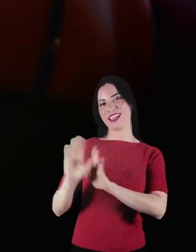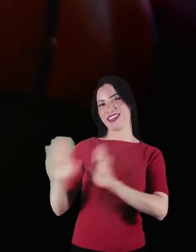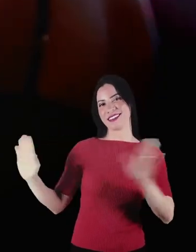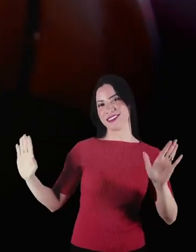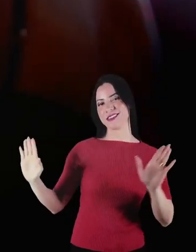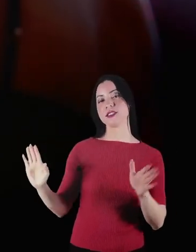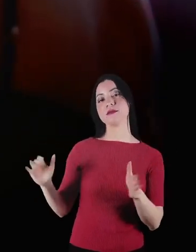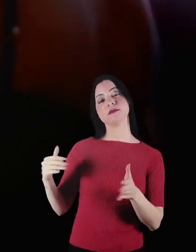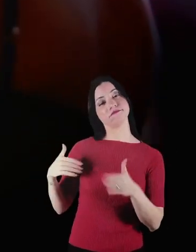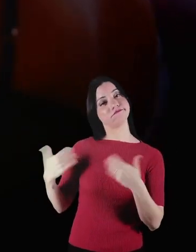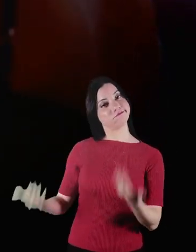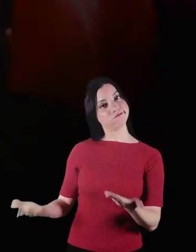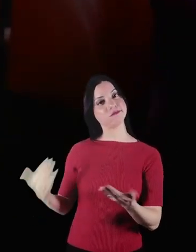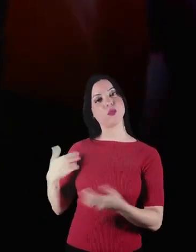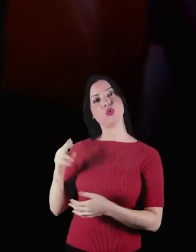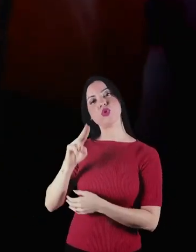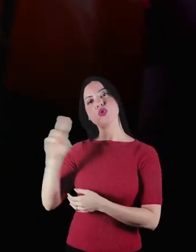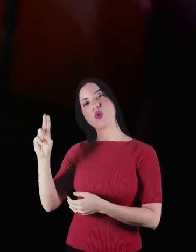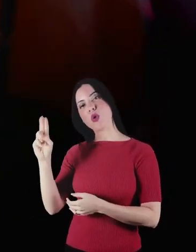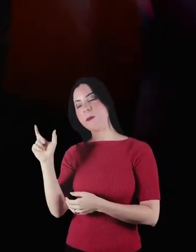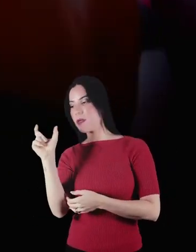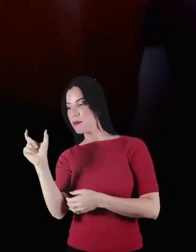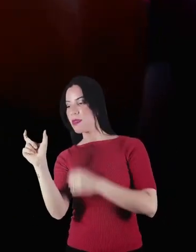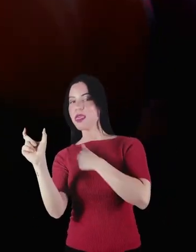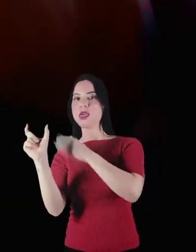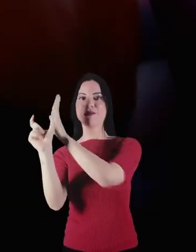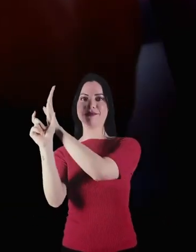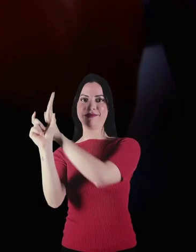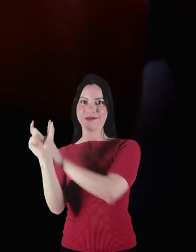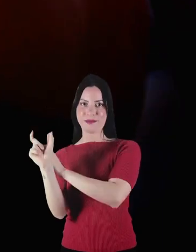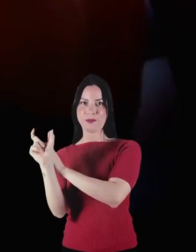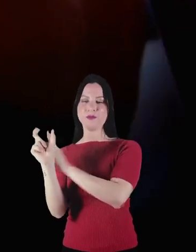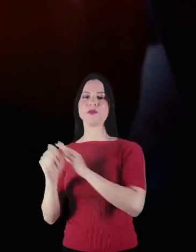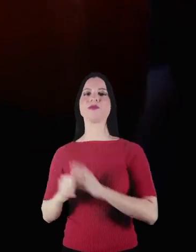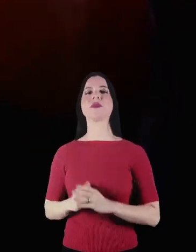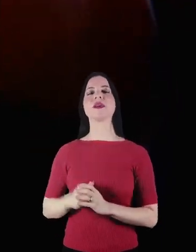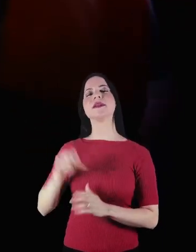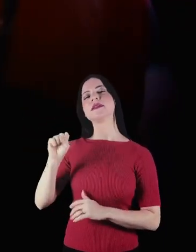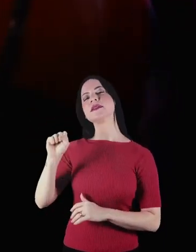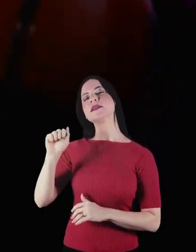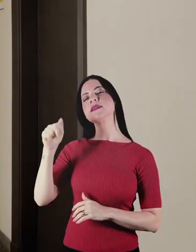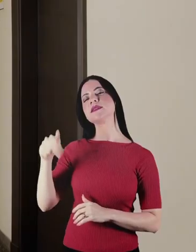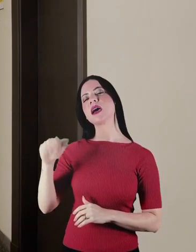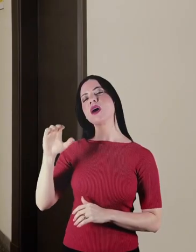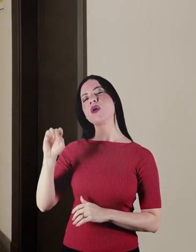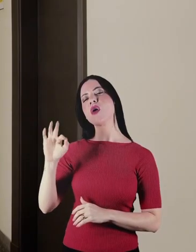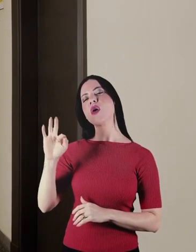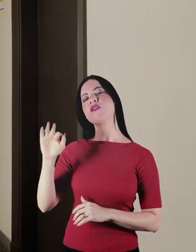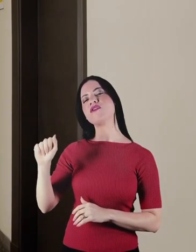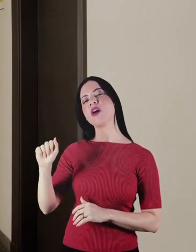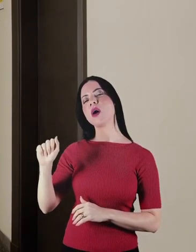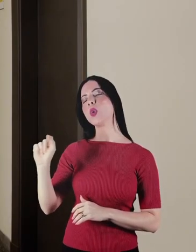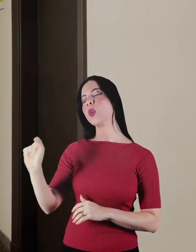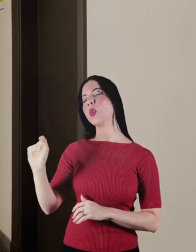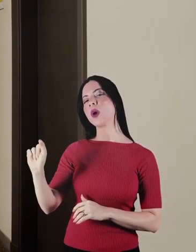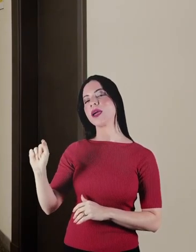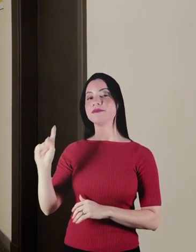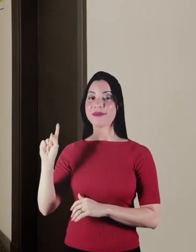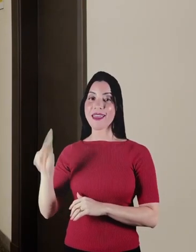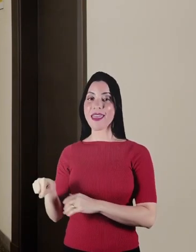uma partida no nome. Sankofa, porque Sankofa significa olhar para